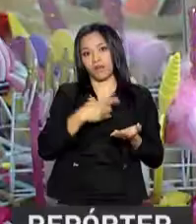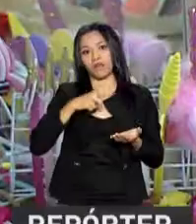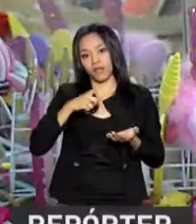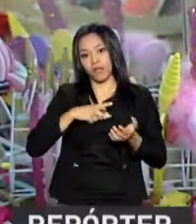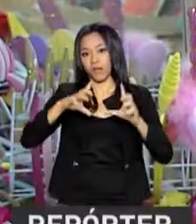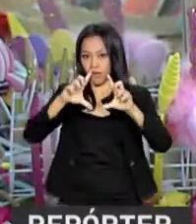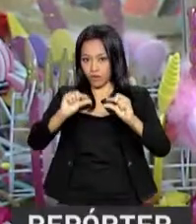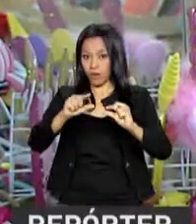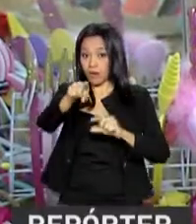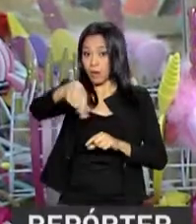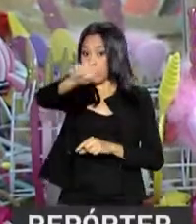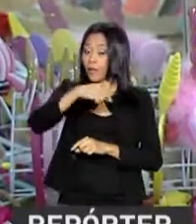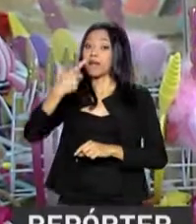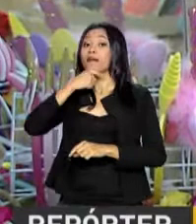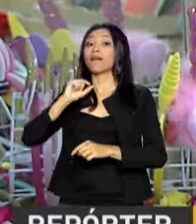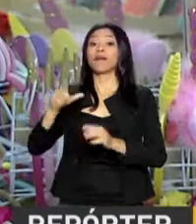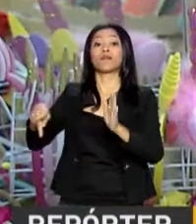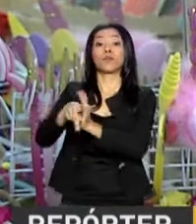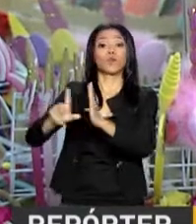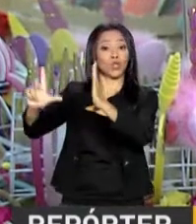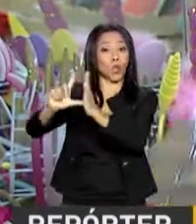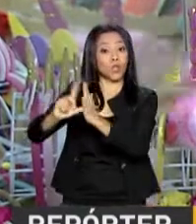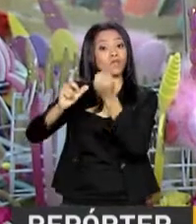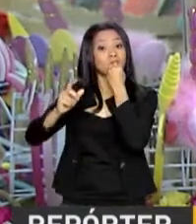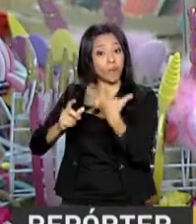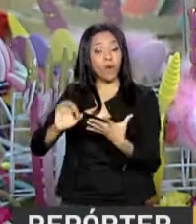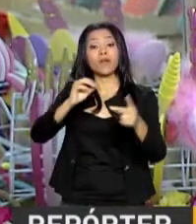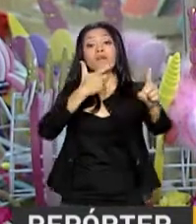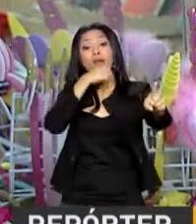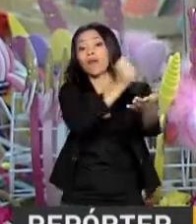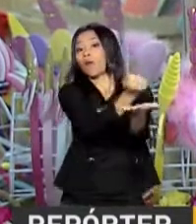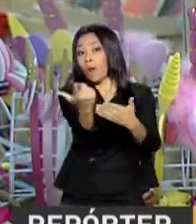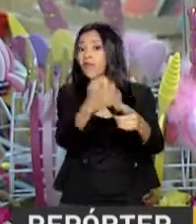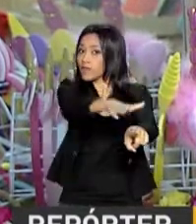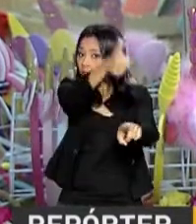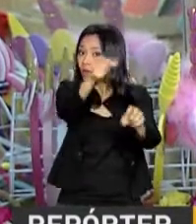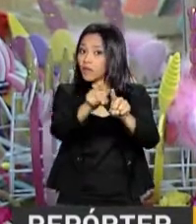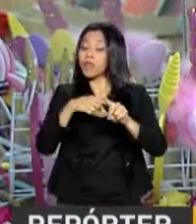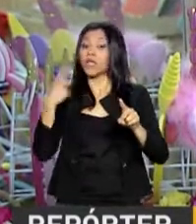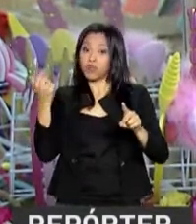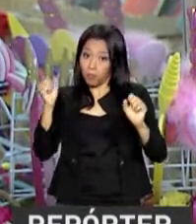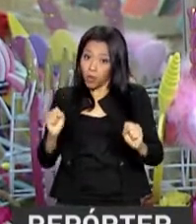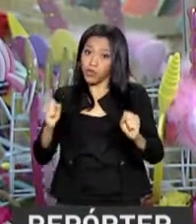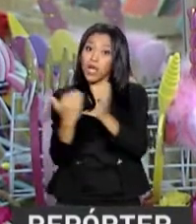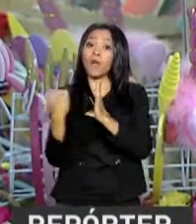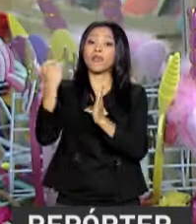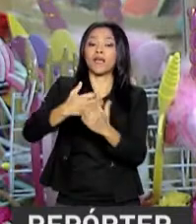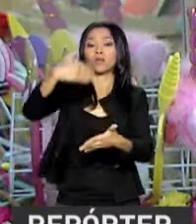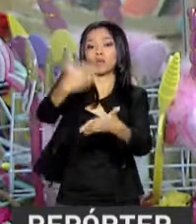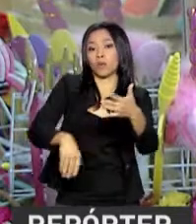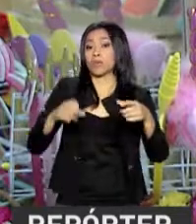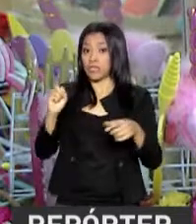pra nós lojistas vai ser bom e para o cliente também porque a gente pode aumentar o desconto nem se eu passo eu